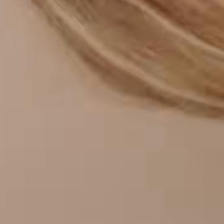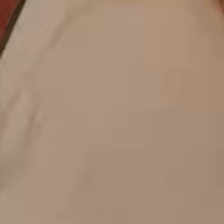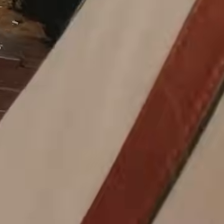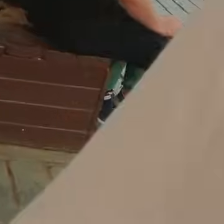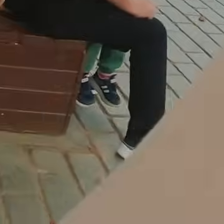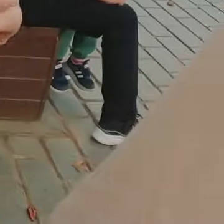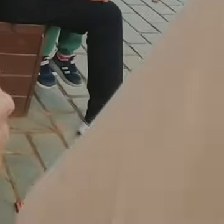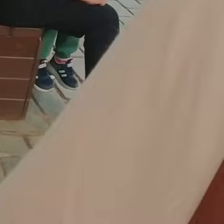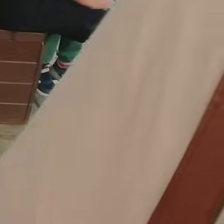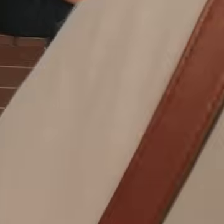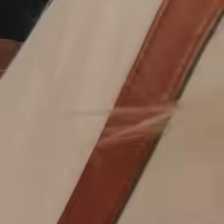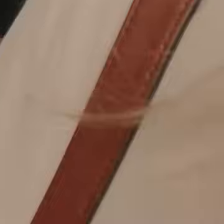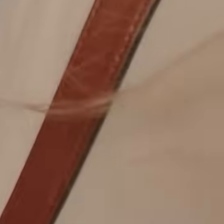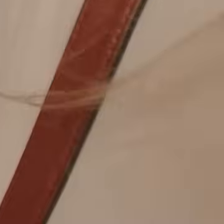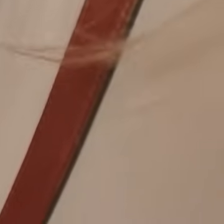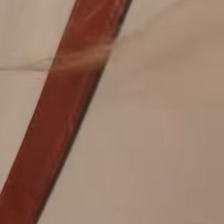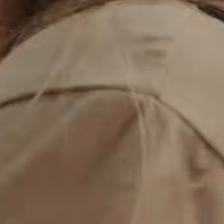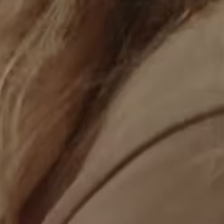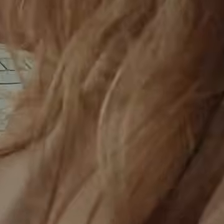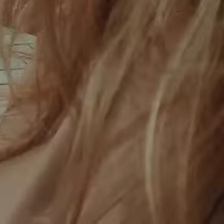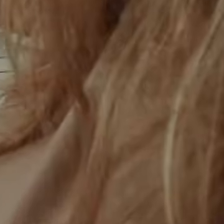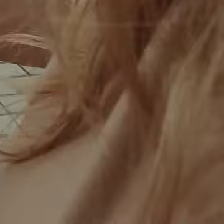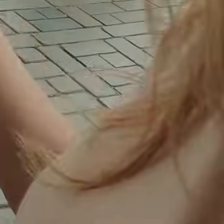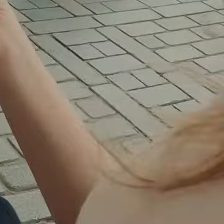Uma dúvida, a gente começou bem ou não? Responde isso.